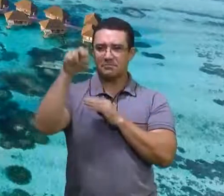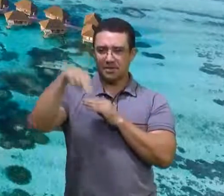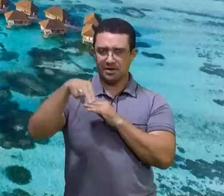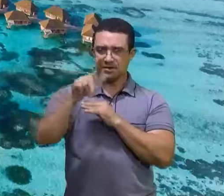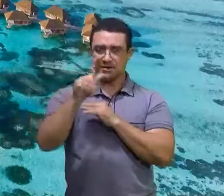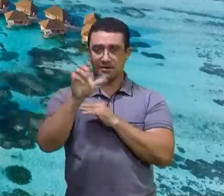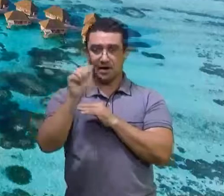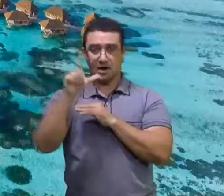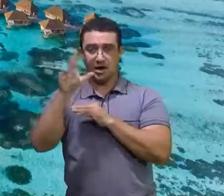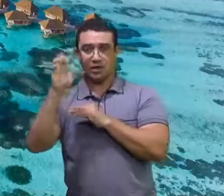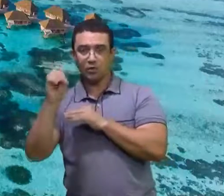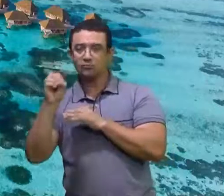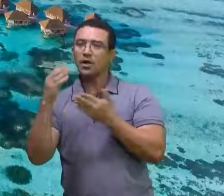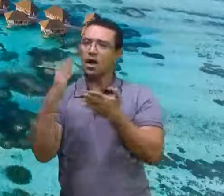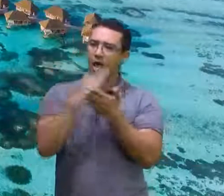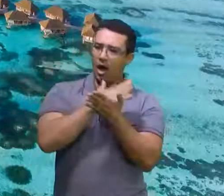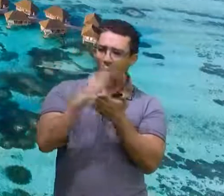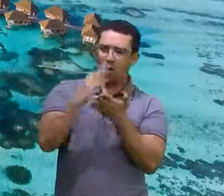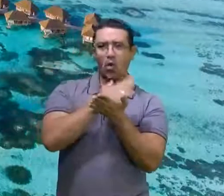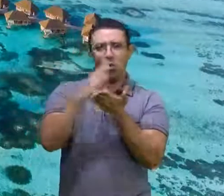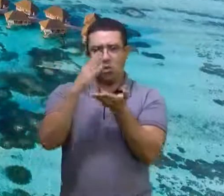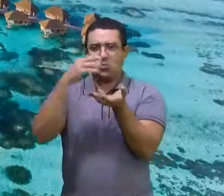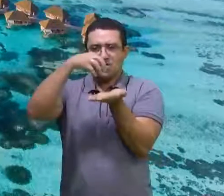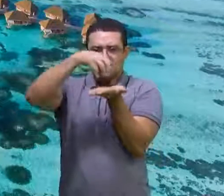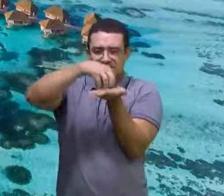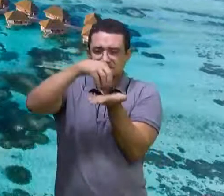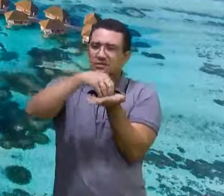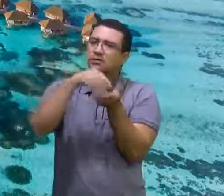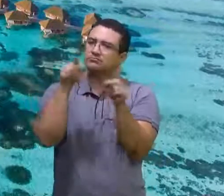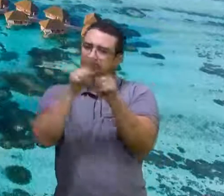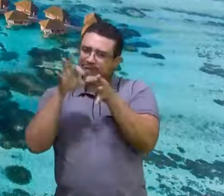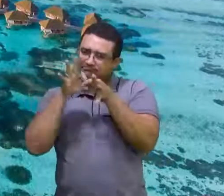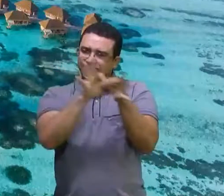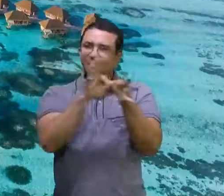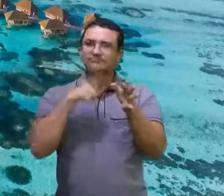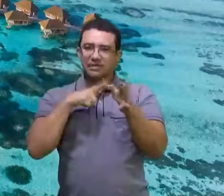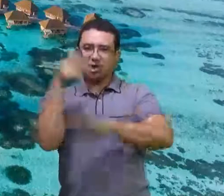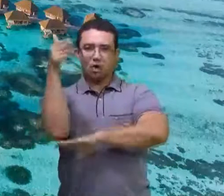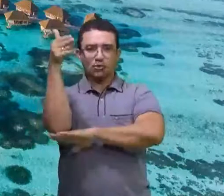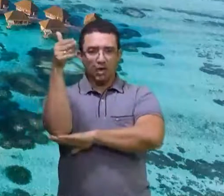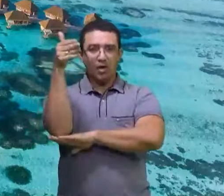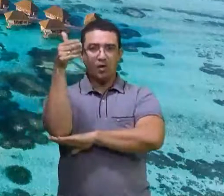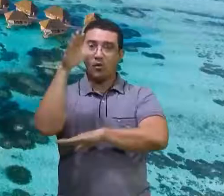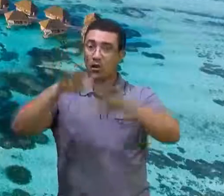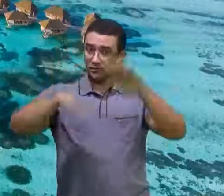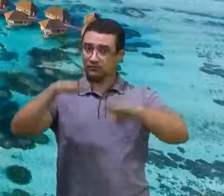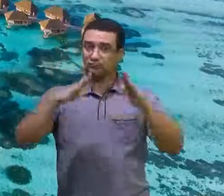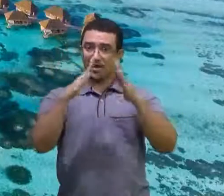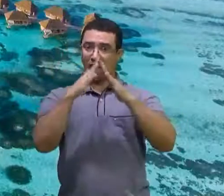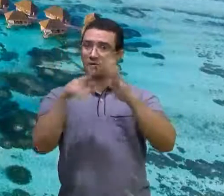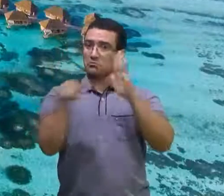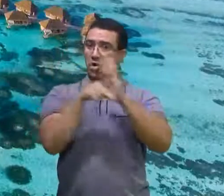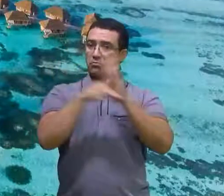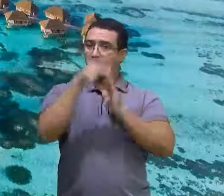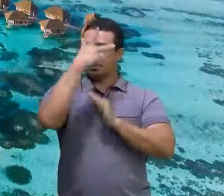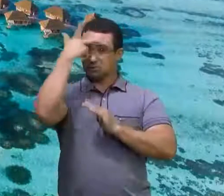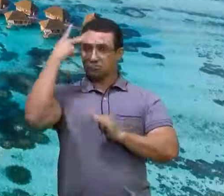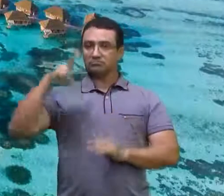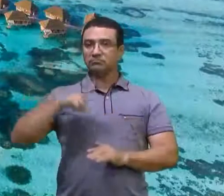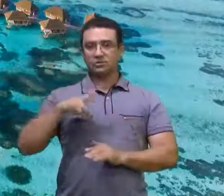tem algumas ilhas que são ligadas a hotéis, resorts, são propriedades privadas, não é? E elas são